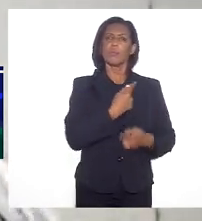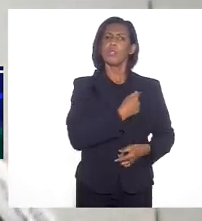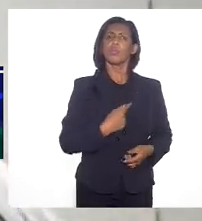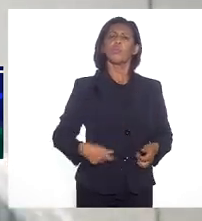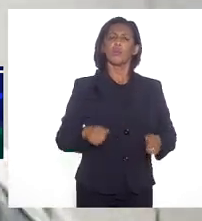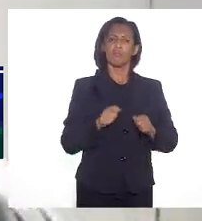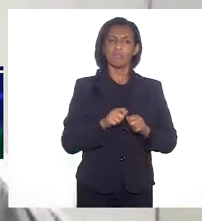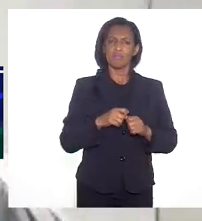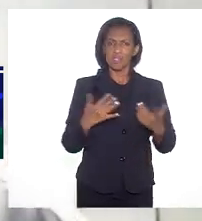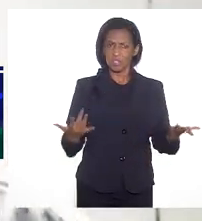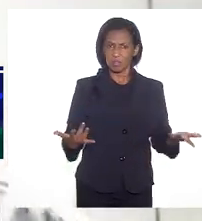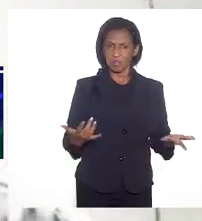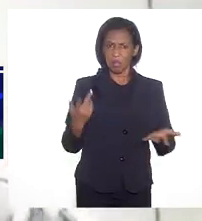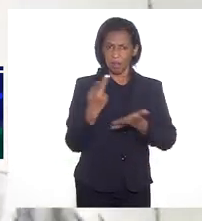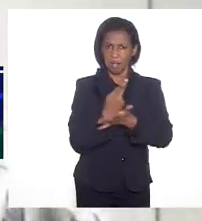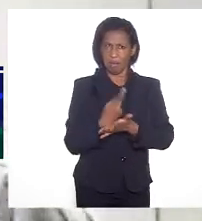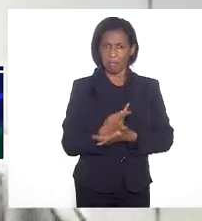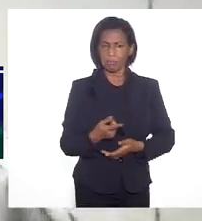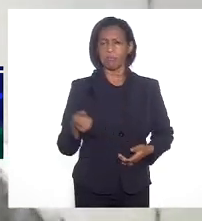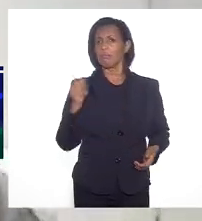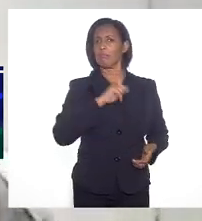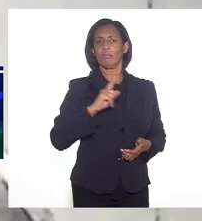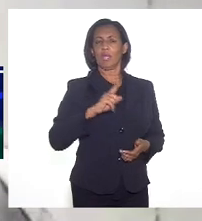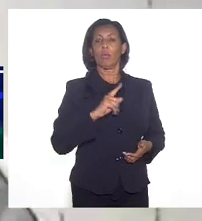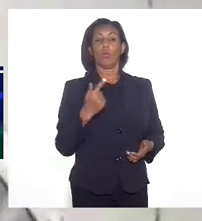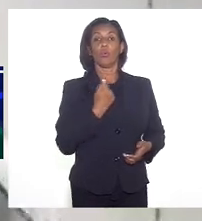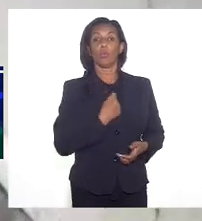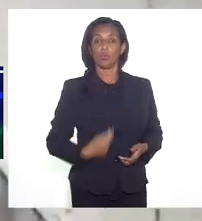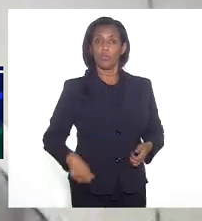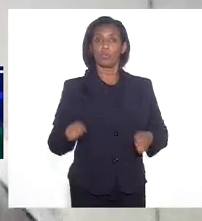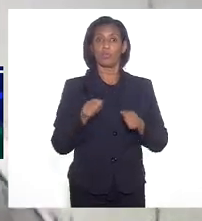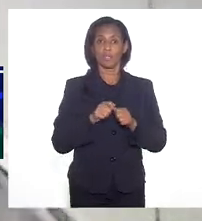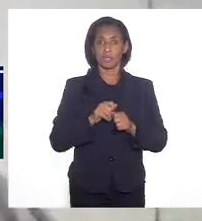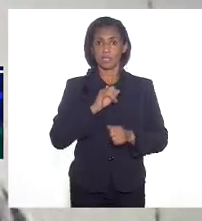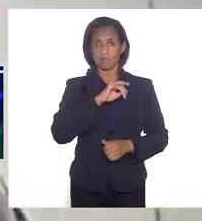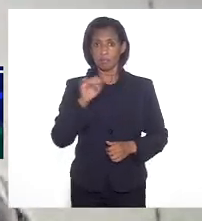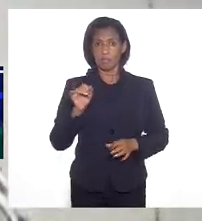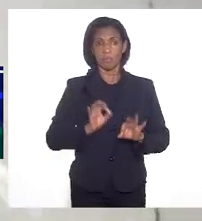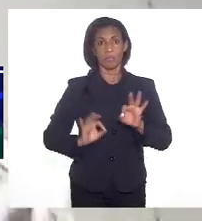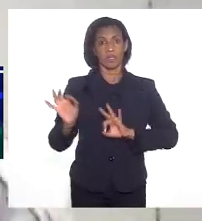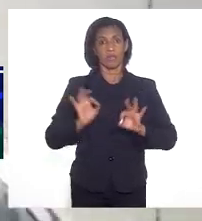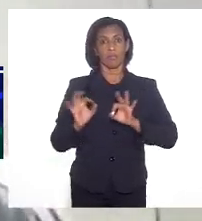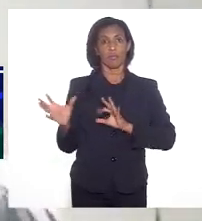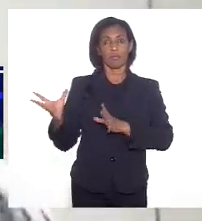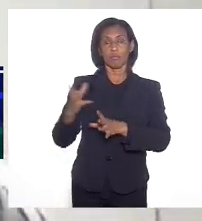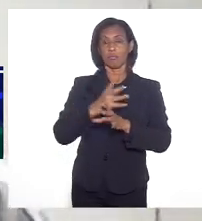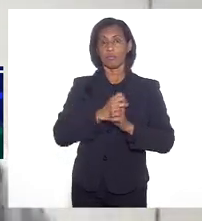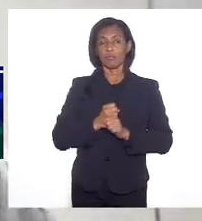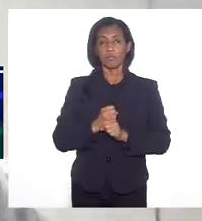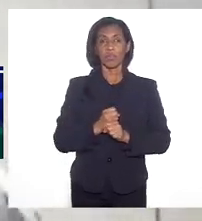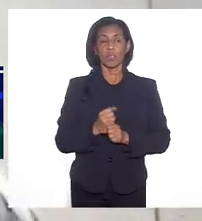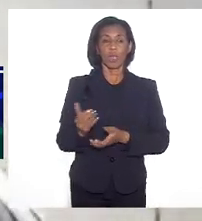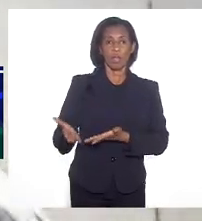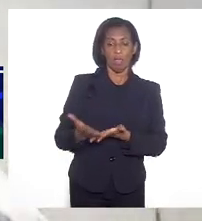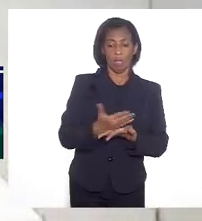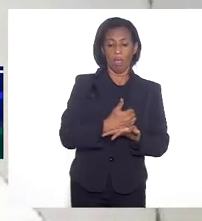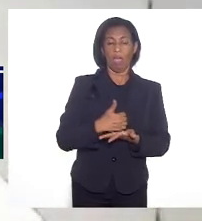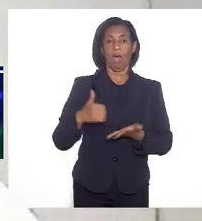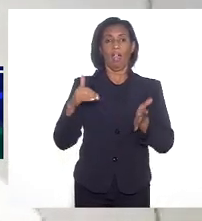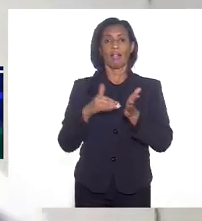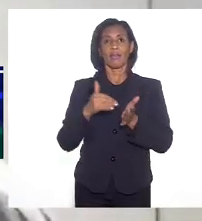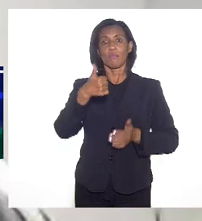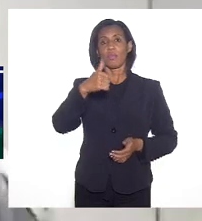faziam isso isso era ilegal não os governos faziam isso porque essa era a forma que se contabilizava os recursos até o final da década de